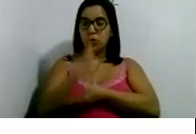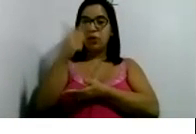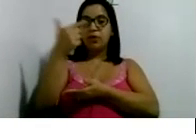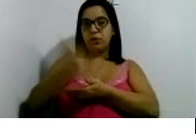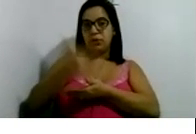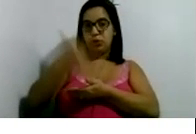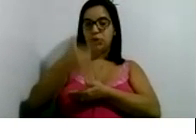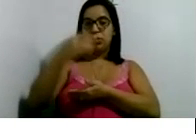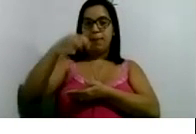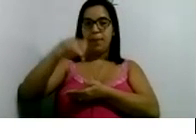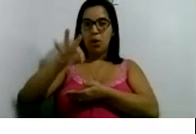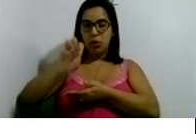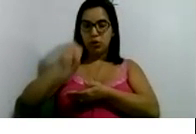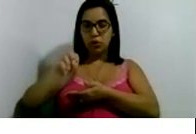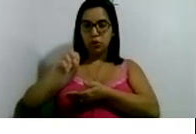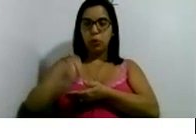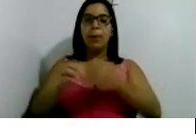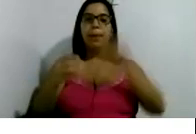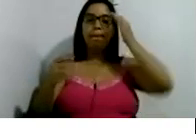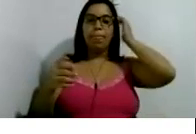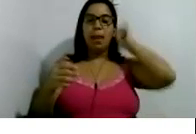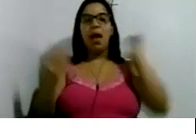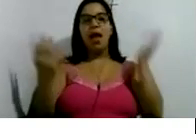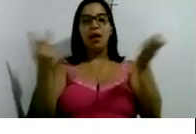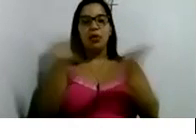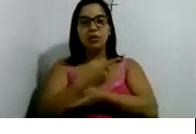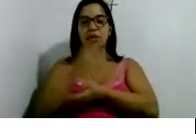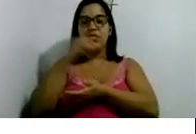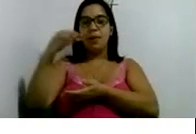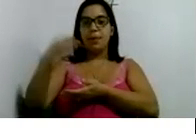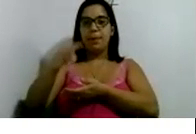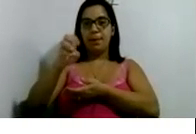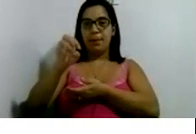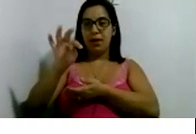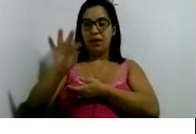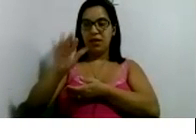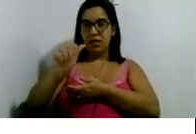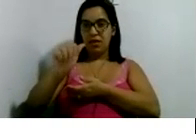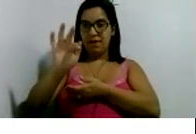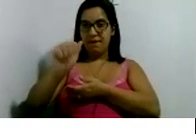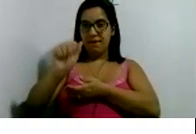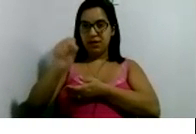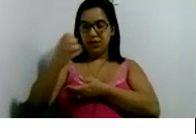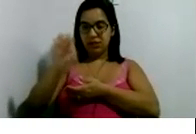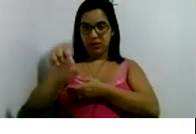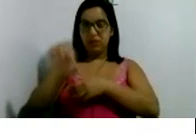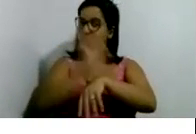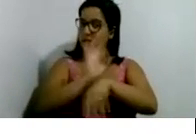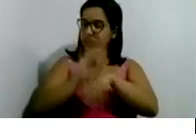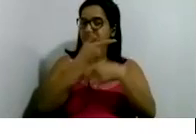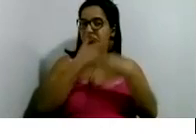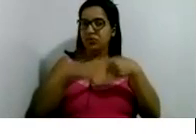divisão meiótica e ele vai parar lá na metáfase, que é uma outra fase da divisão celular.